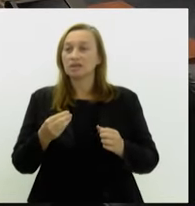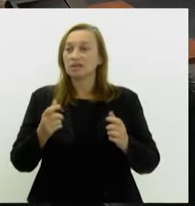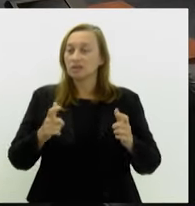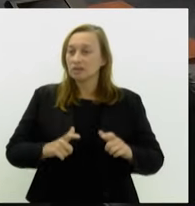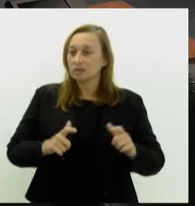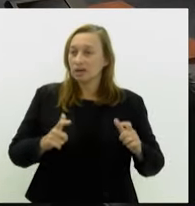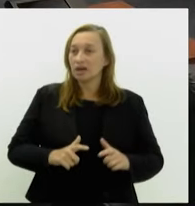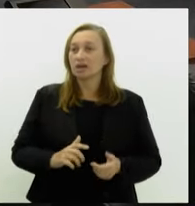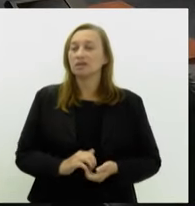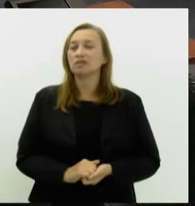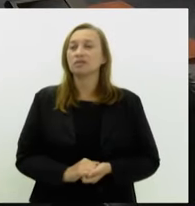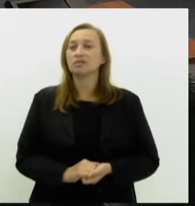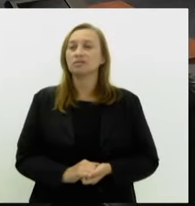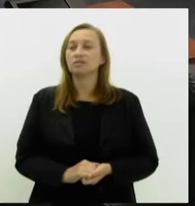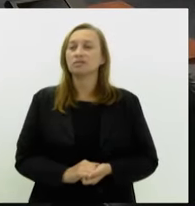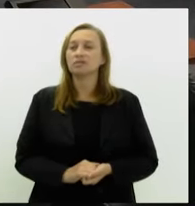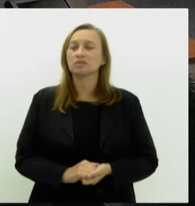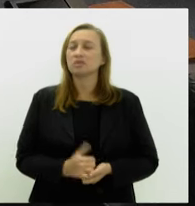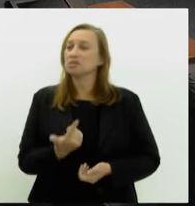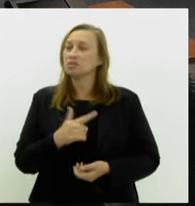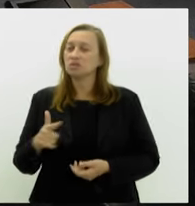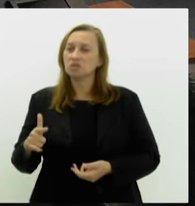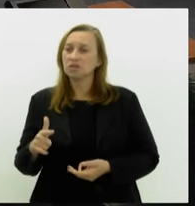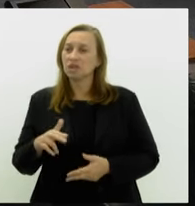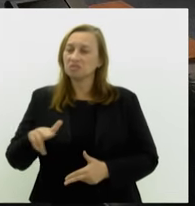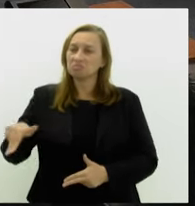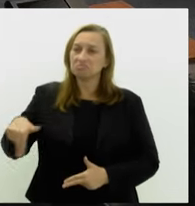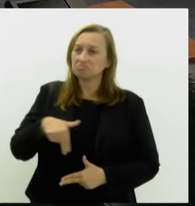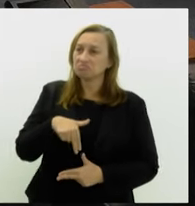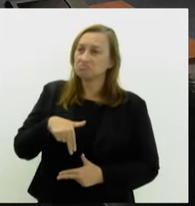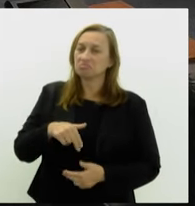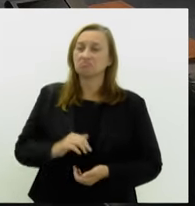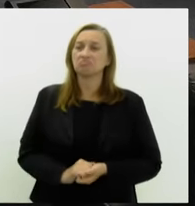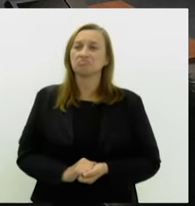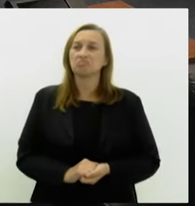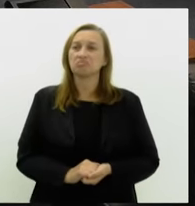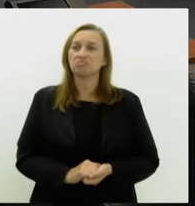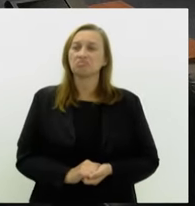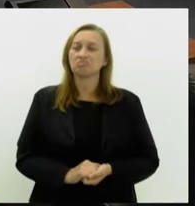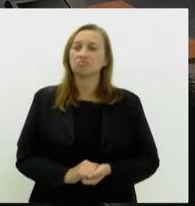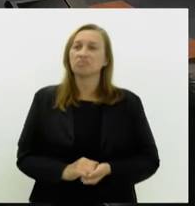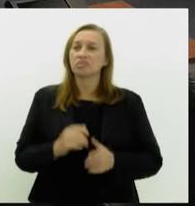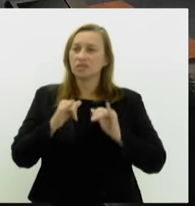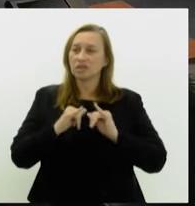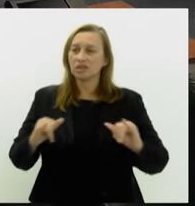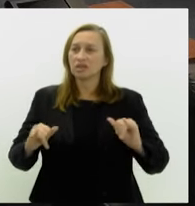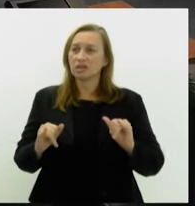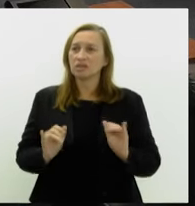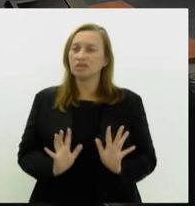Tamo junto. E, não havendo mais oradores inscritos, eu declaro